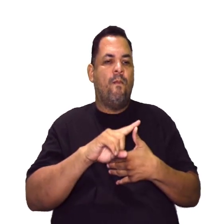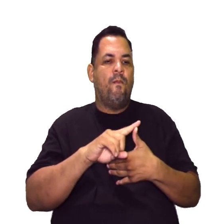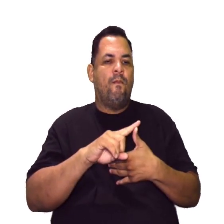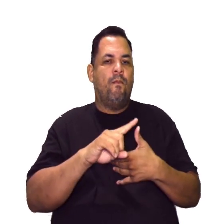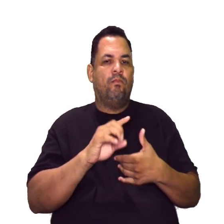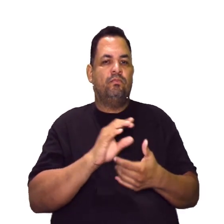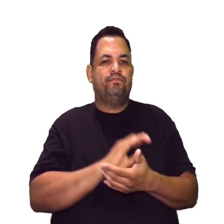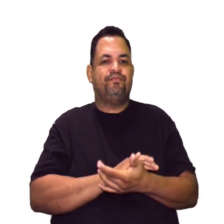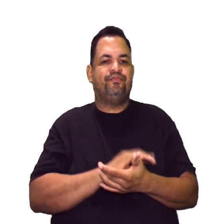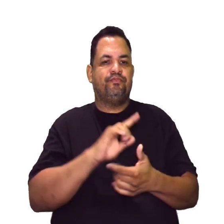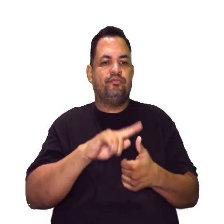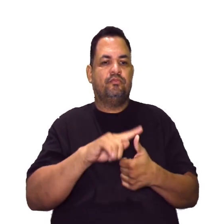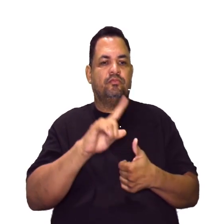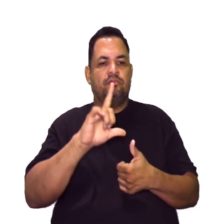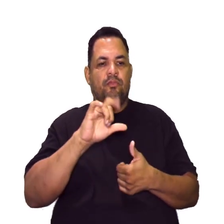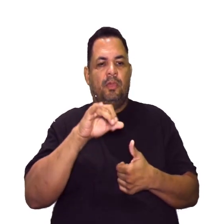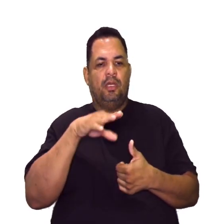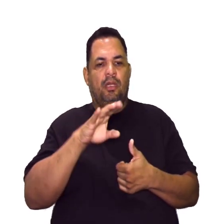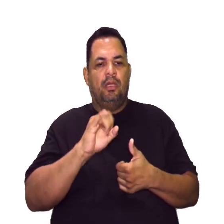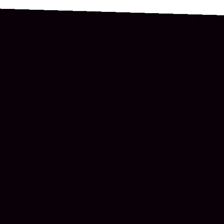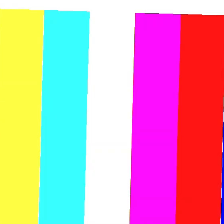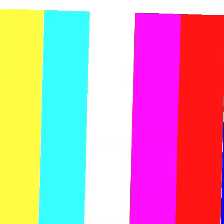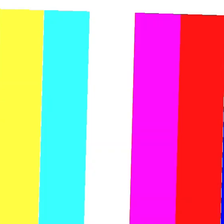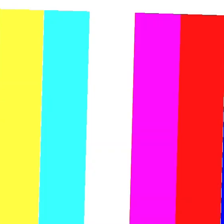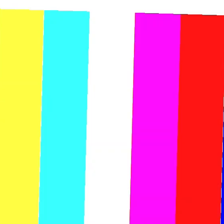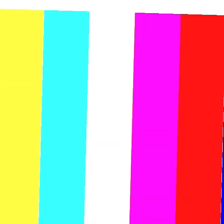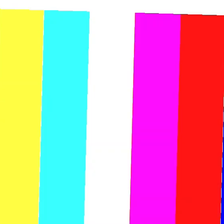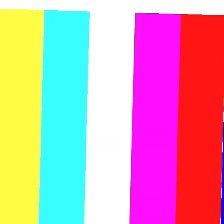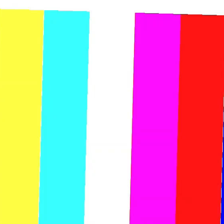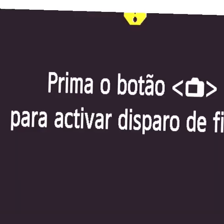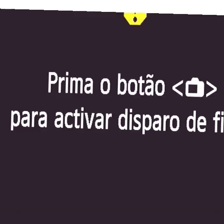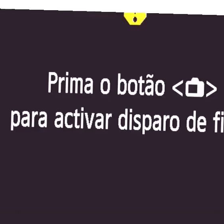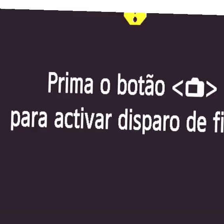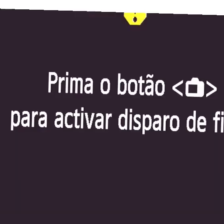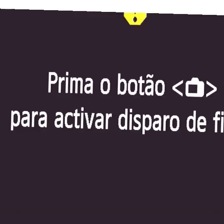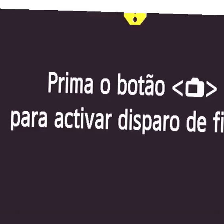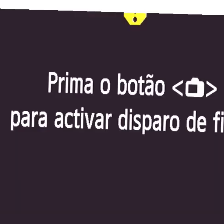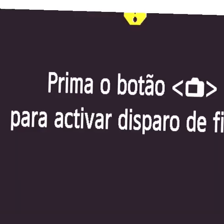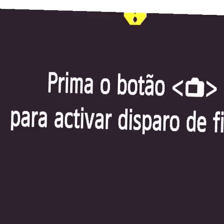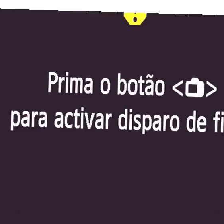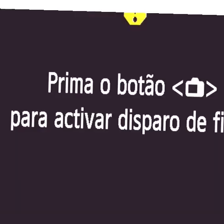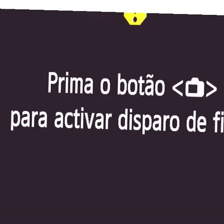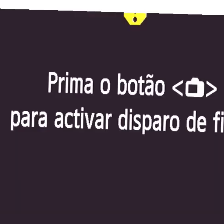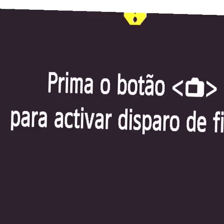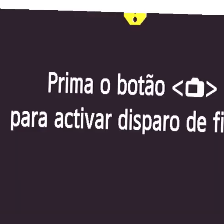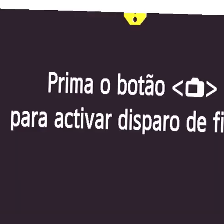A, linear, trigonal plana e tetraédrica?